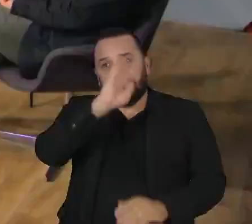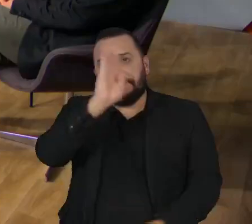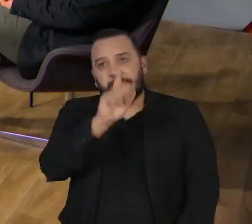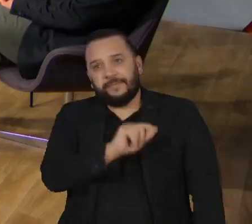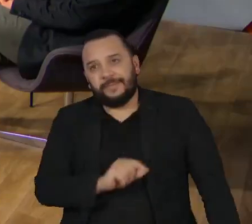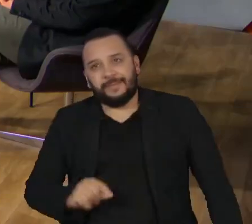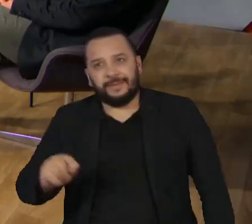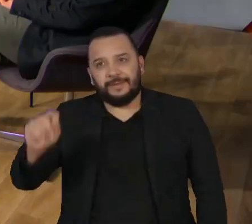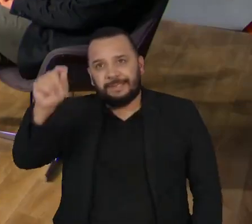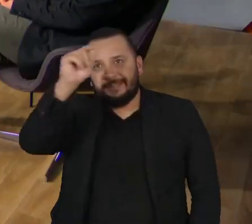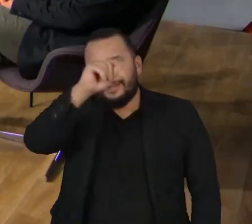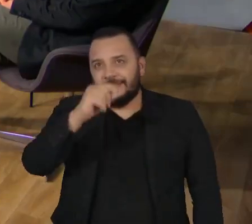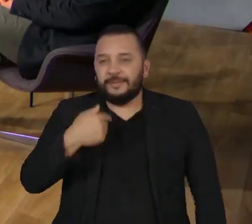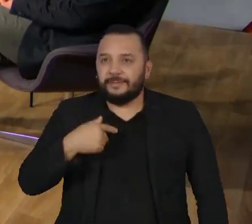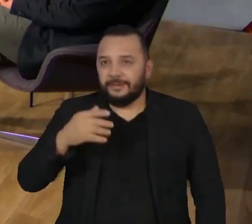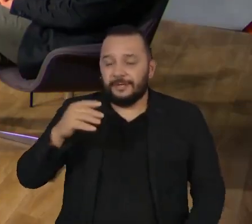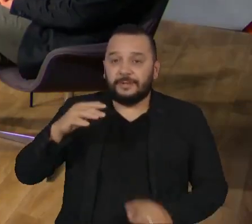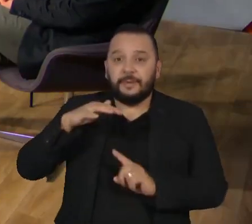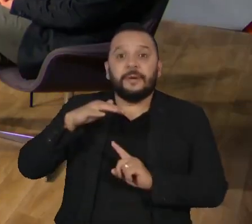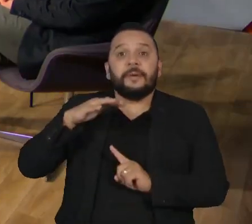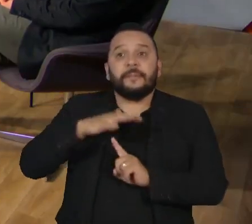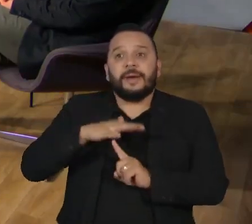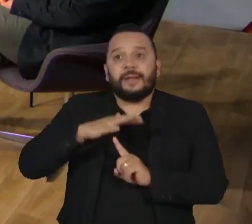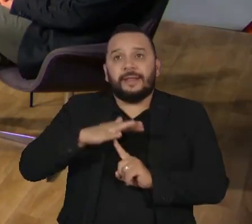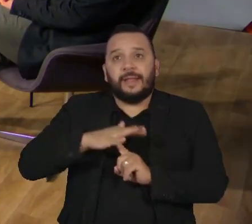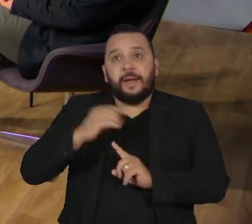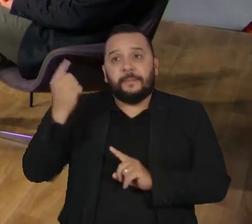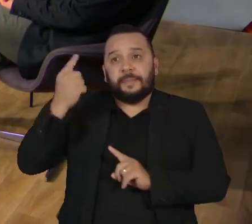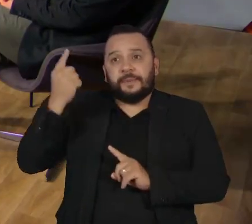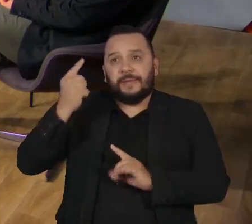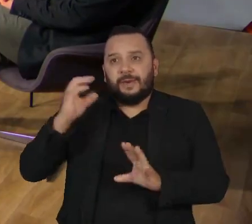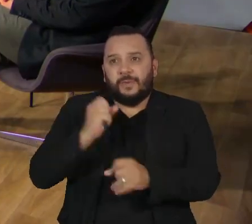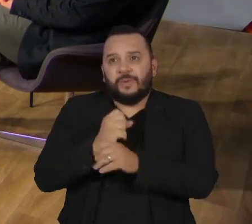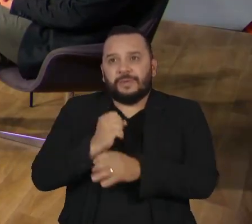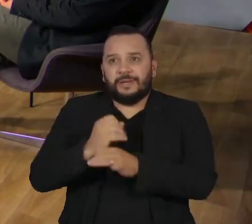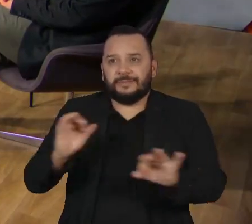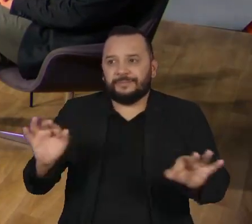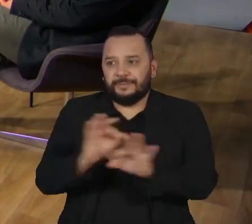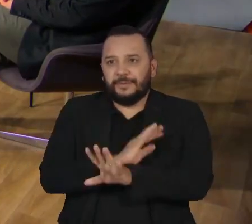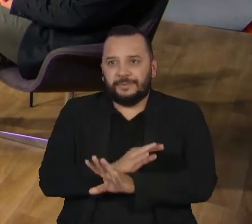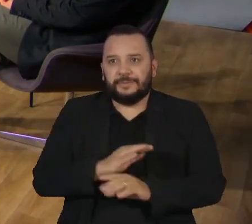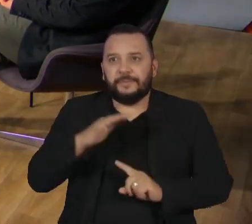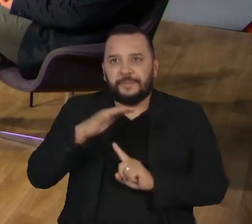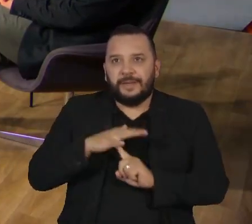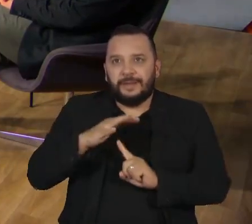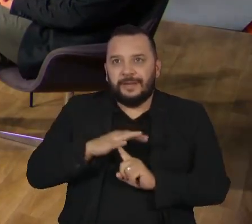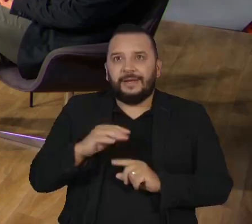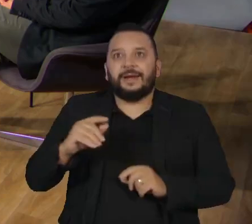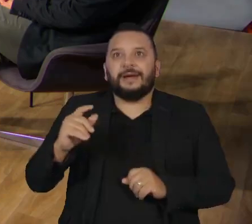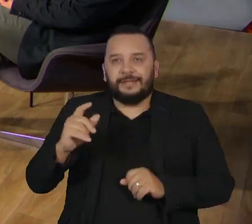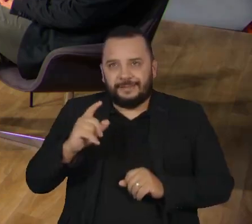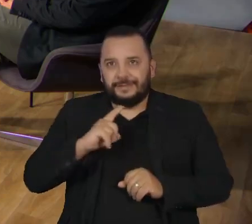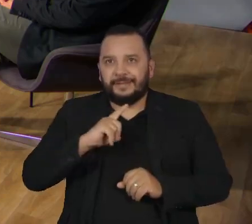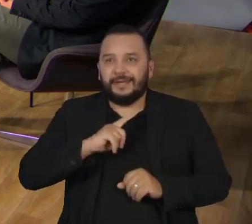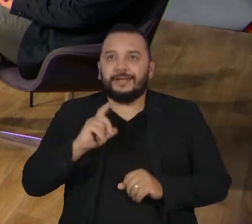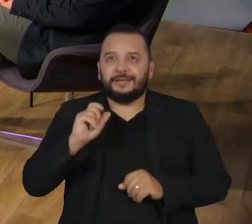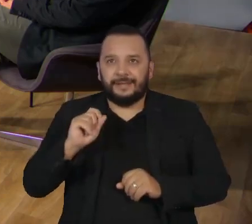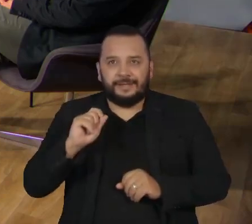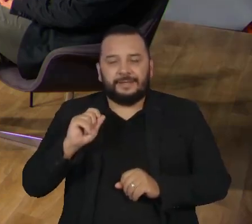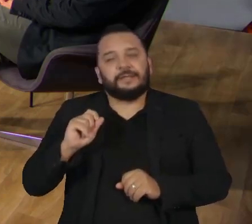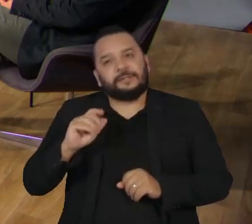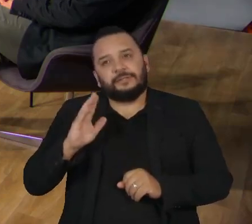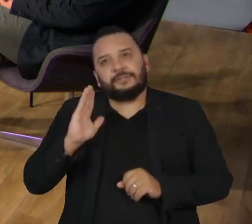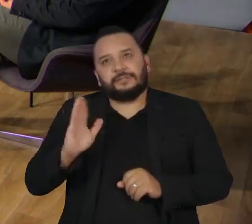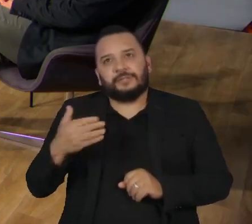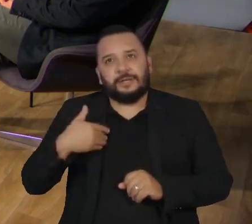então, tradicionalmente o Paraná é o primeiro estado a fechar, né, e aí você, né, faz aquela curva, né, nas